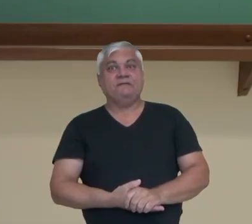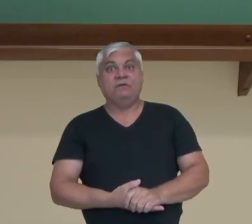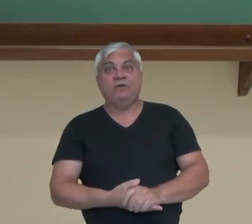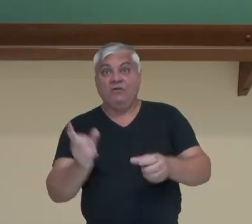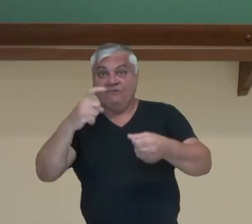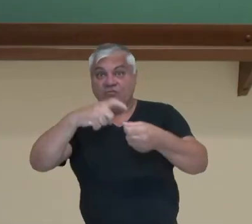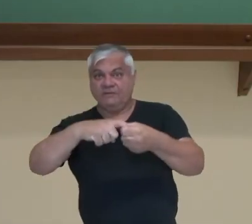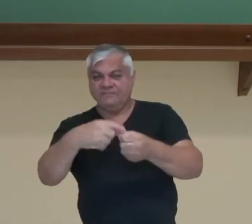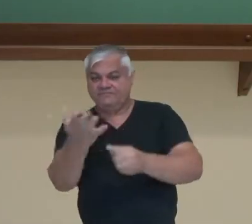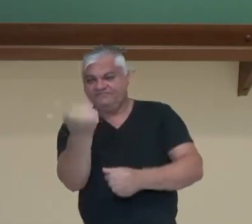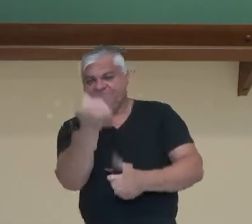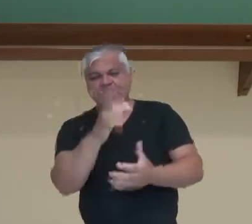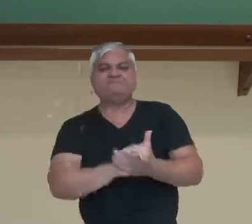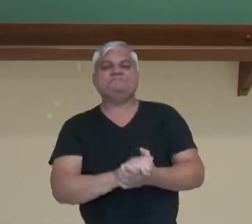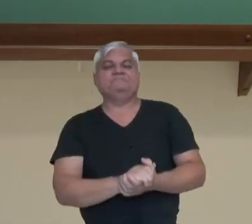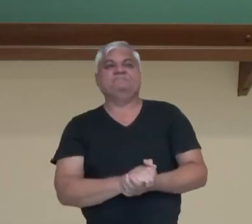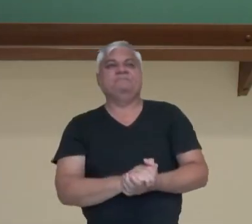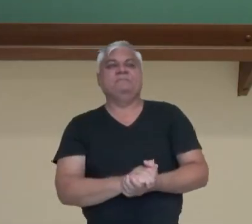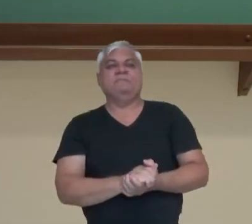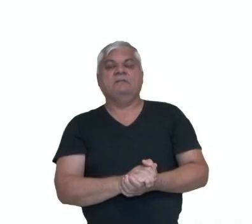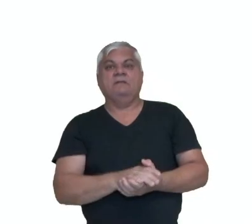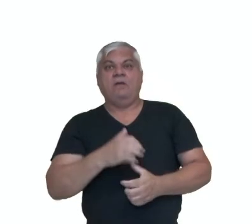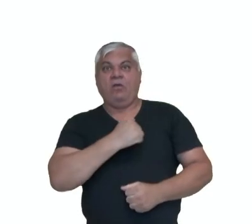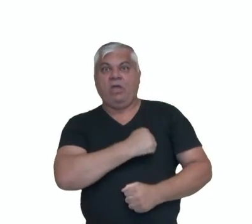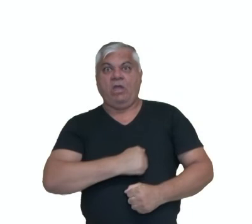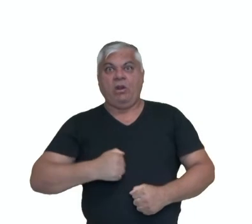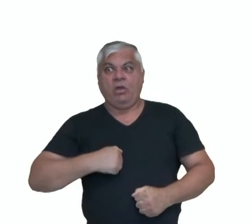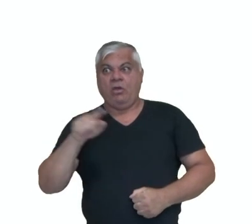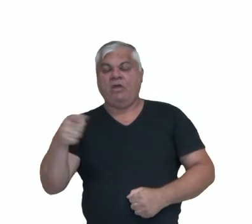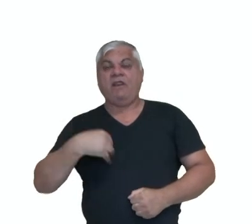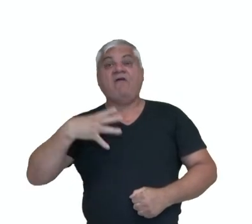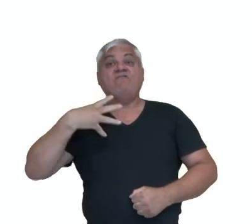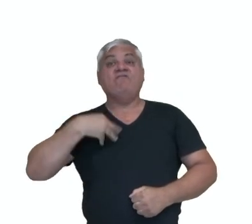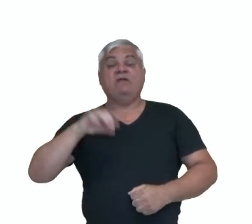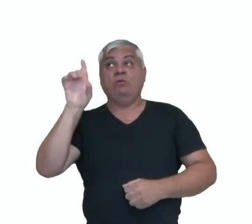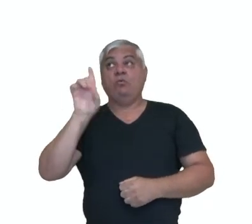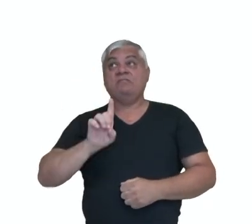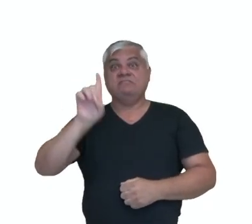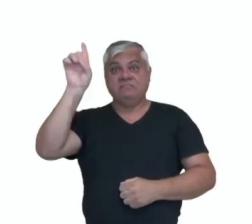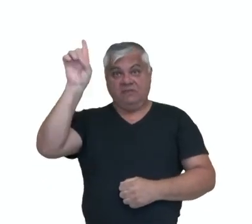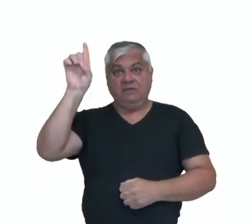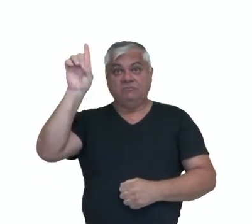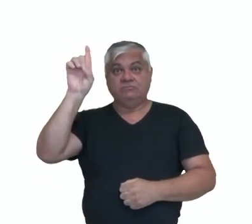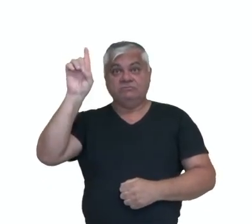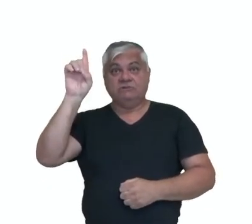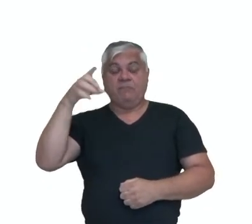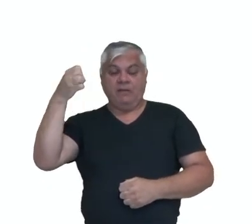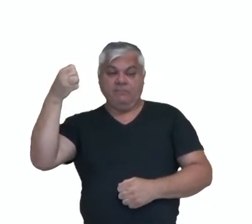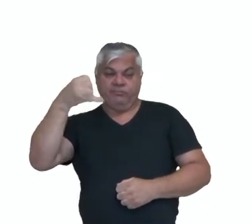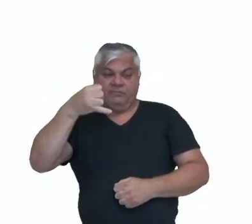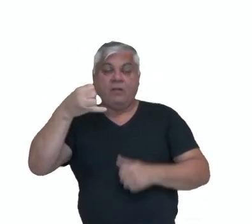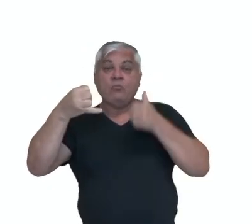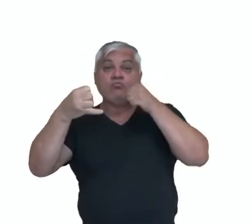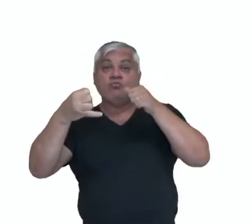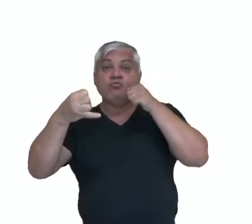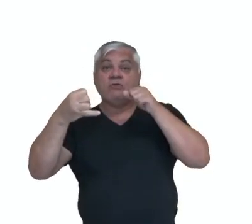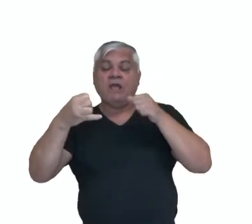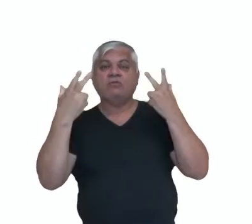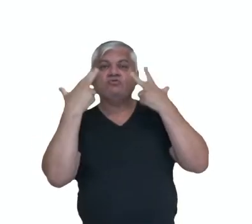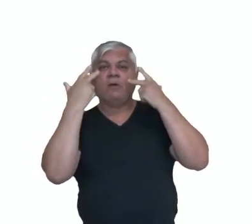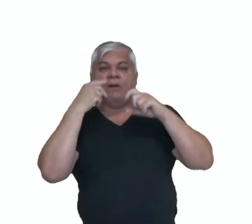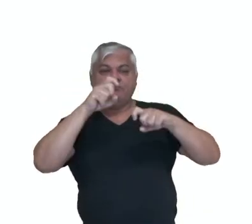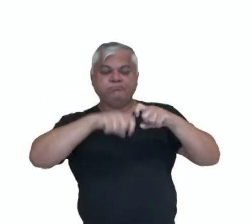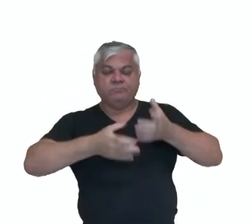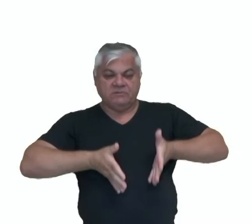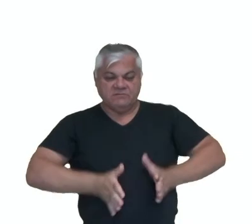Opa, vamos lá? Heróis eram, na mitologia grega, filhos de uma divindade, um deus, né? Por exemplo, Zeus com um mortal. Daí nós